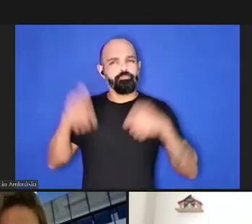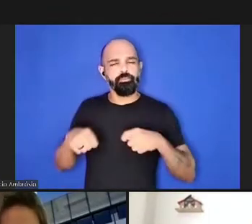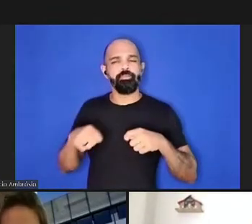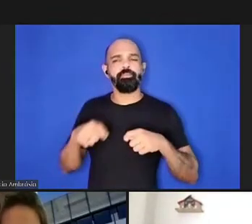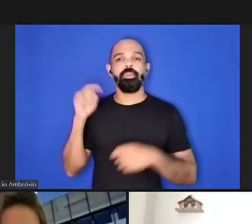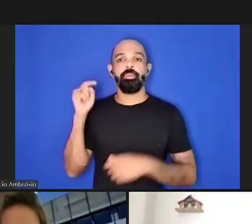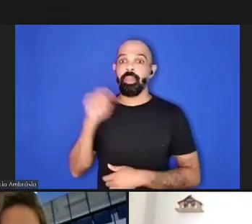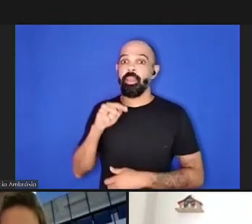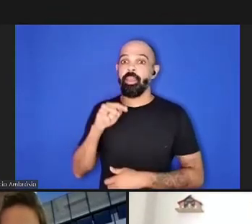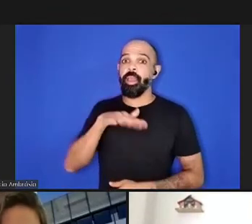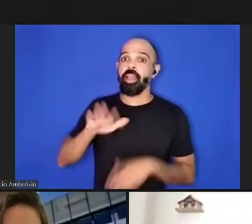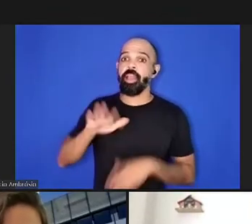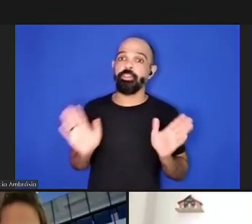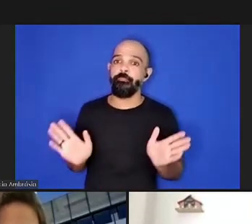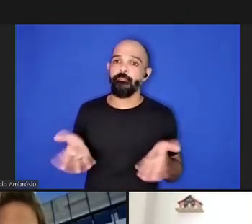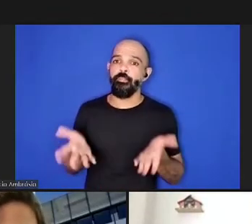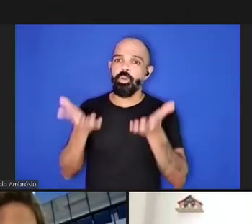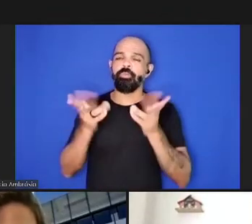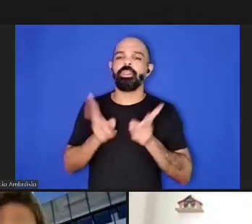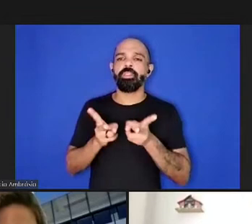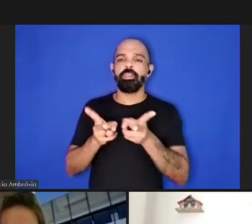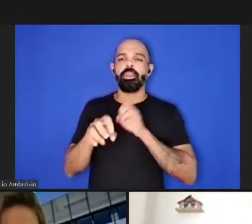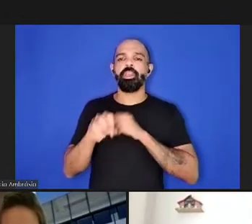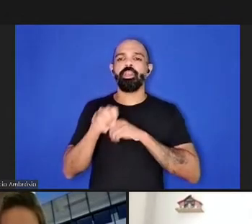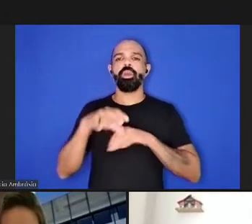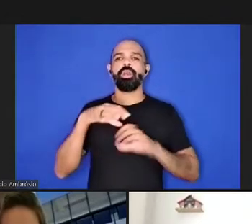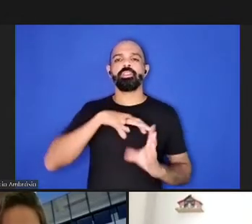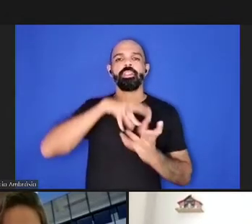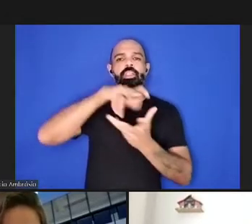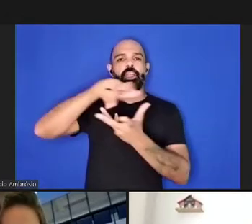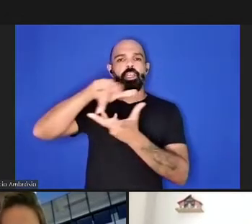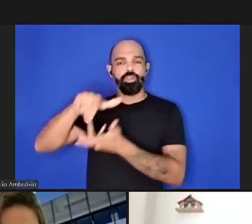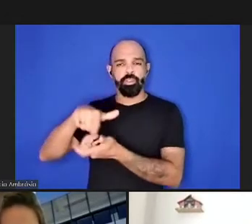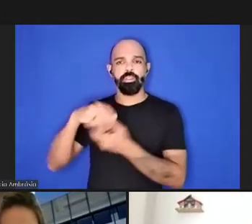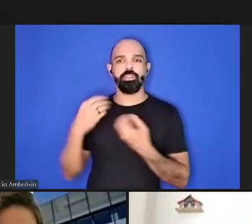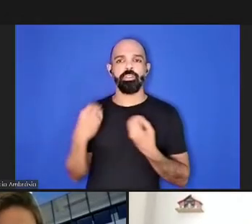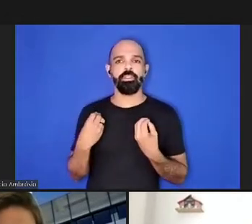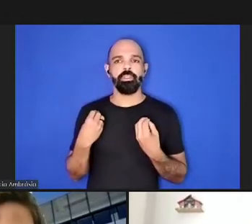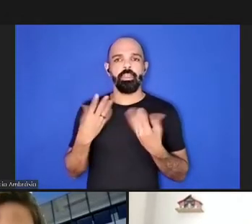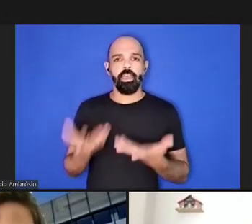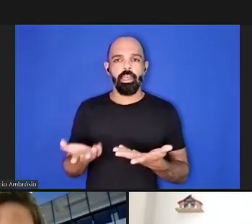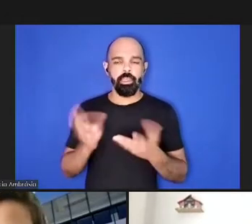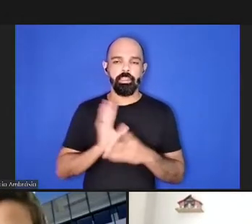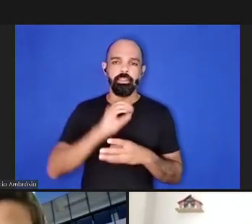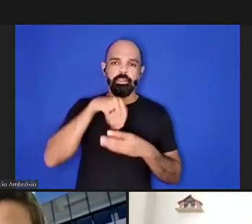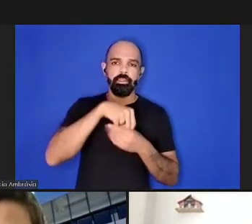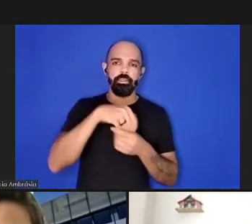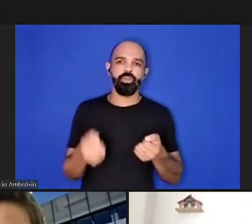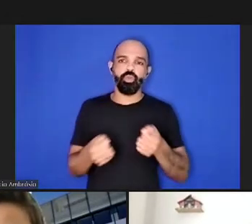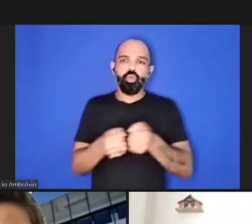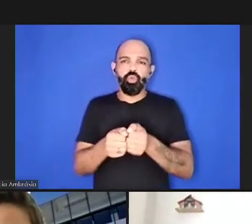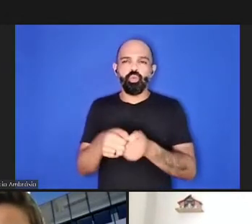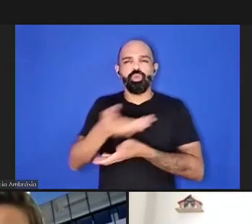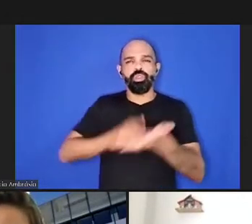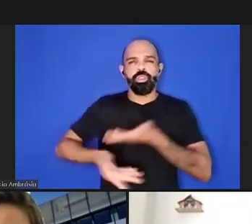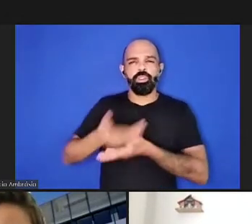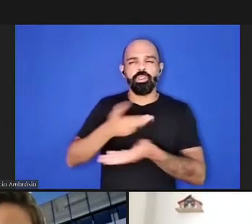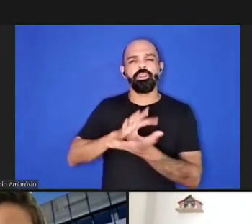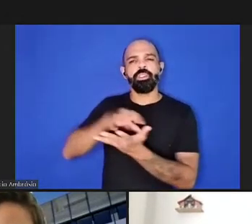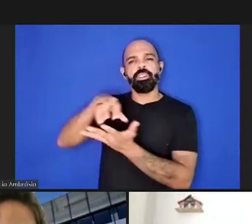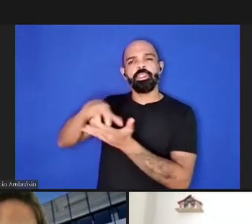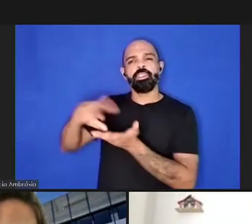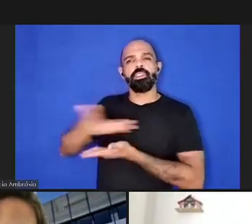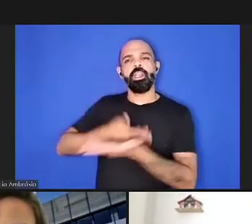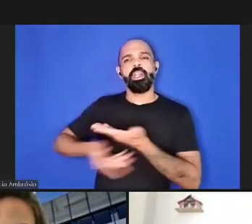área de fomento que a gente faz, que a educação internacional, então, traz para junto dessa interação com o Centro de Relações Internacionais